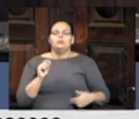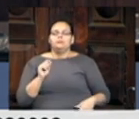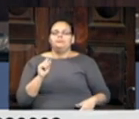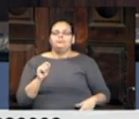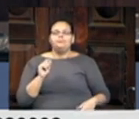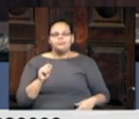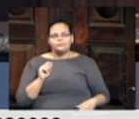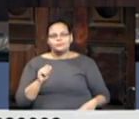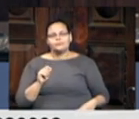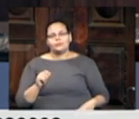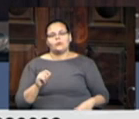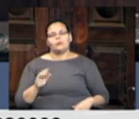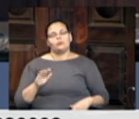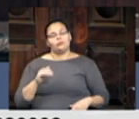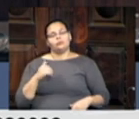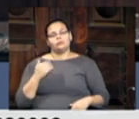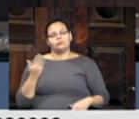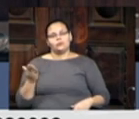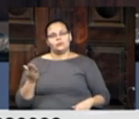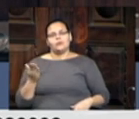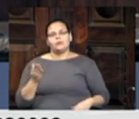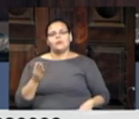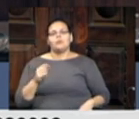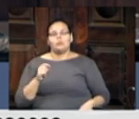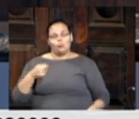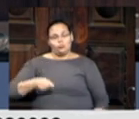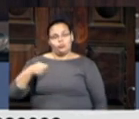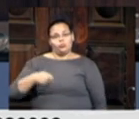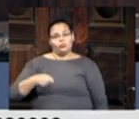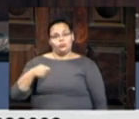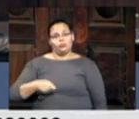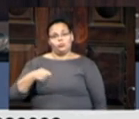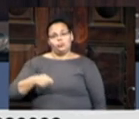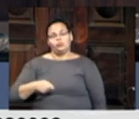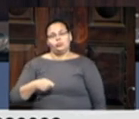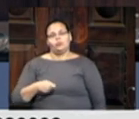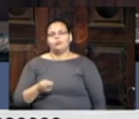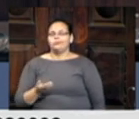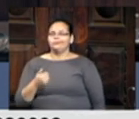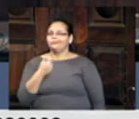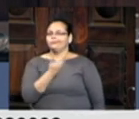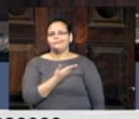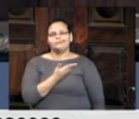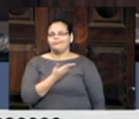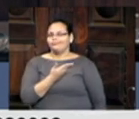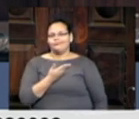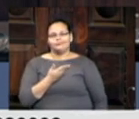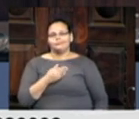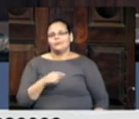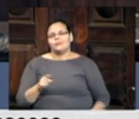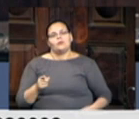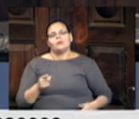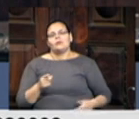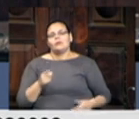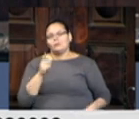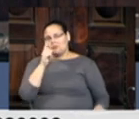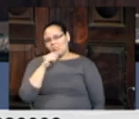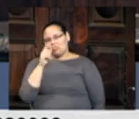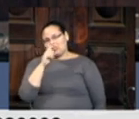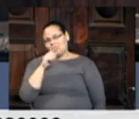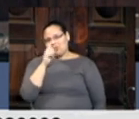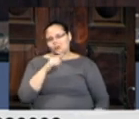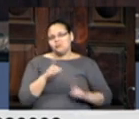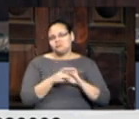que, de um lado, o rigor era excessivo, do outro, afrouxava-se,